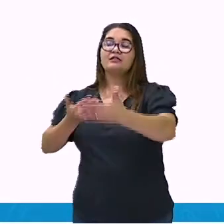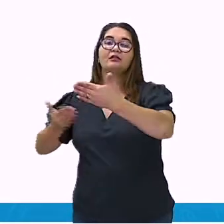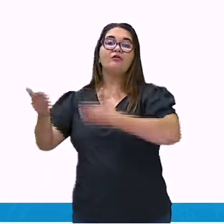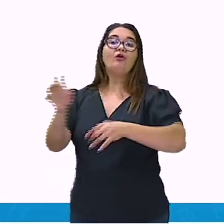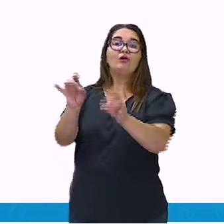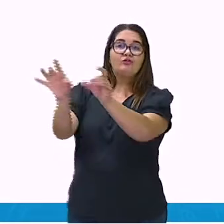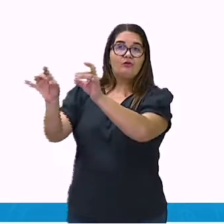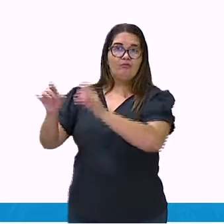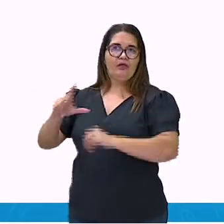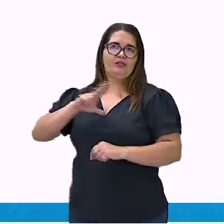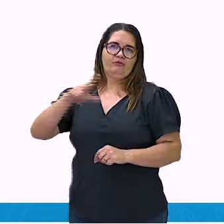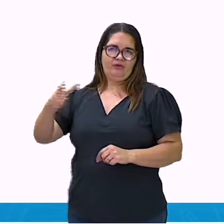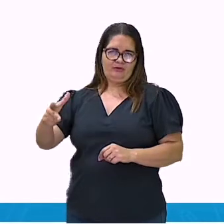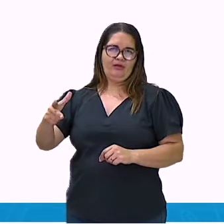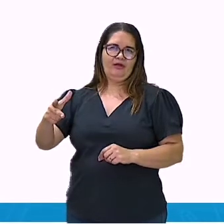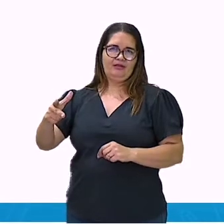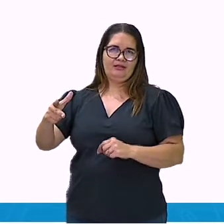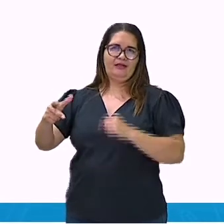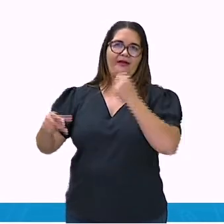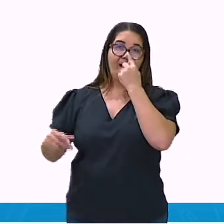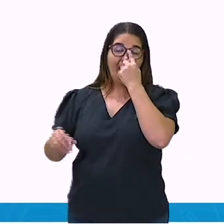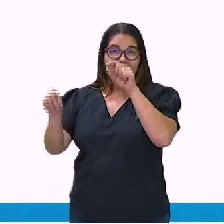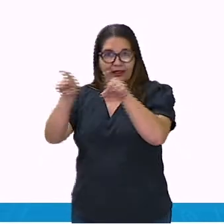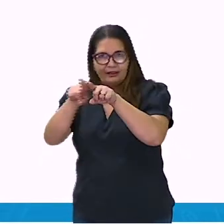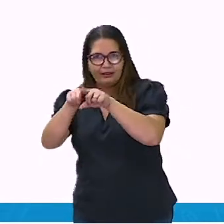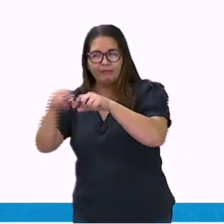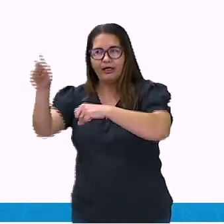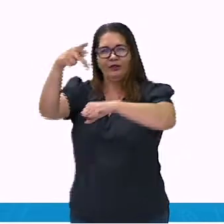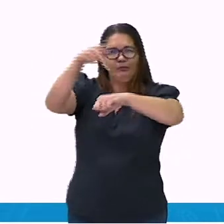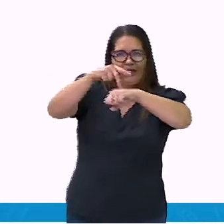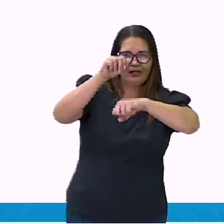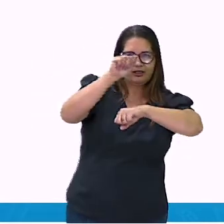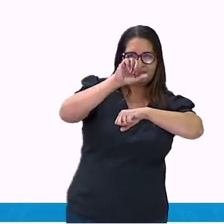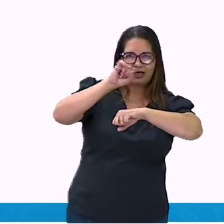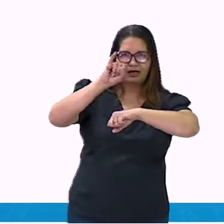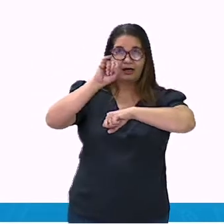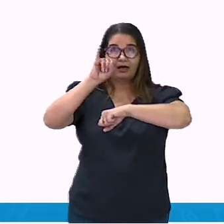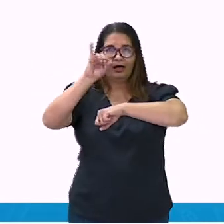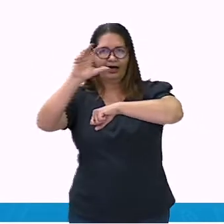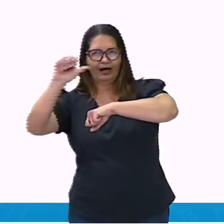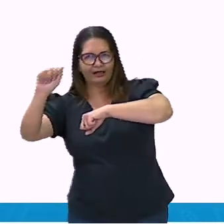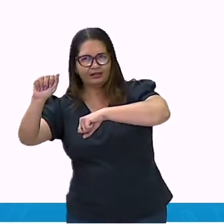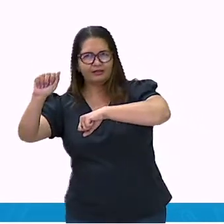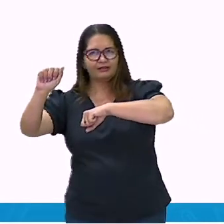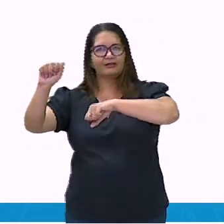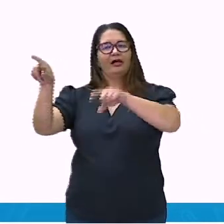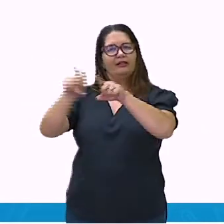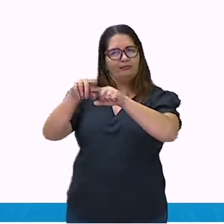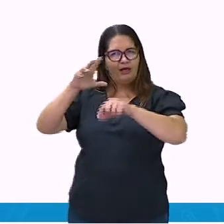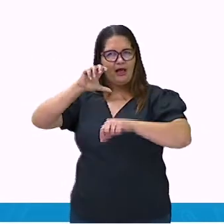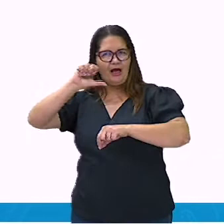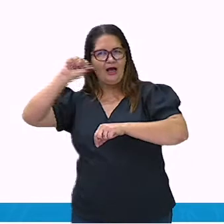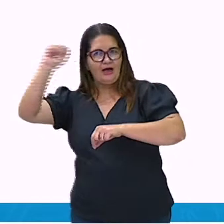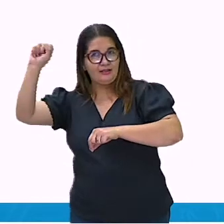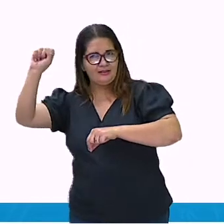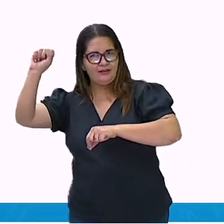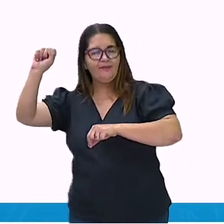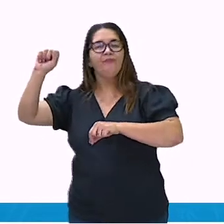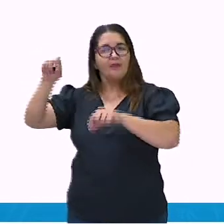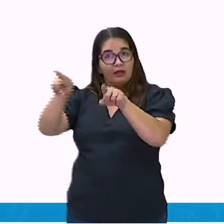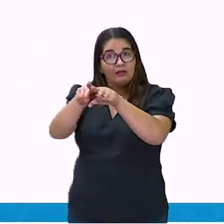esse comércio que saía muito caro até dar a volta na África toda para chegar